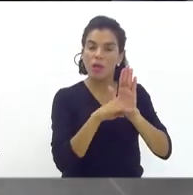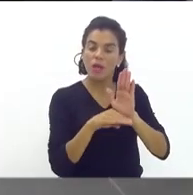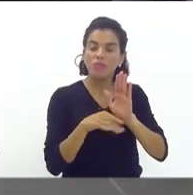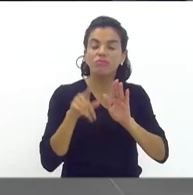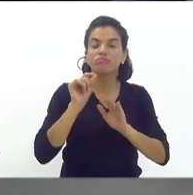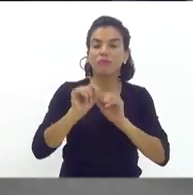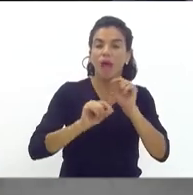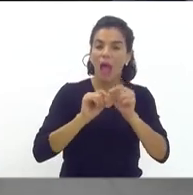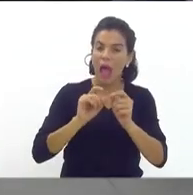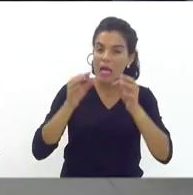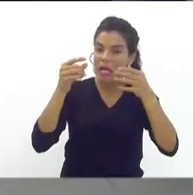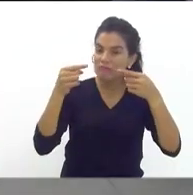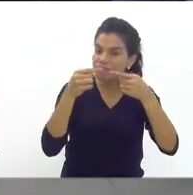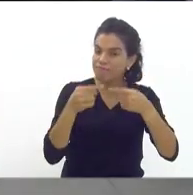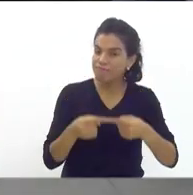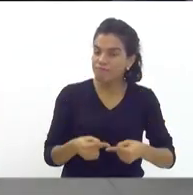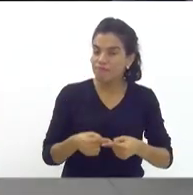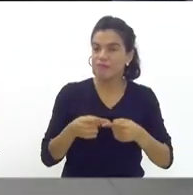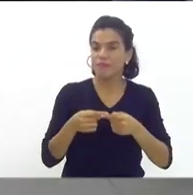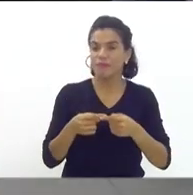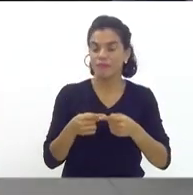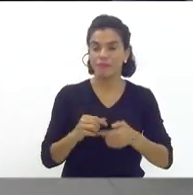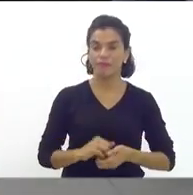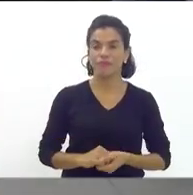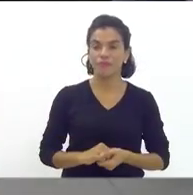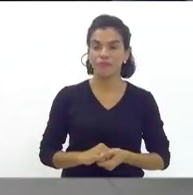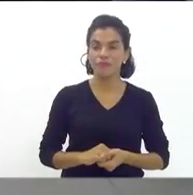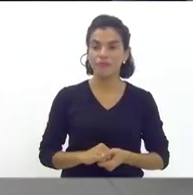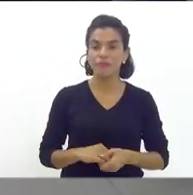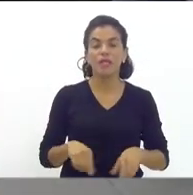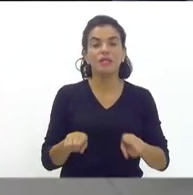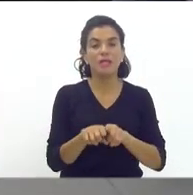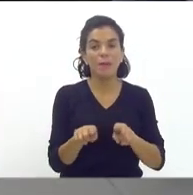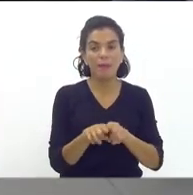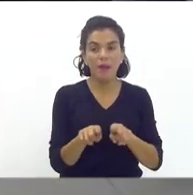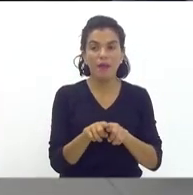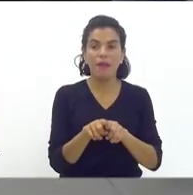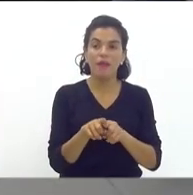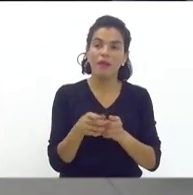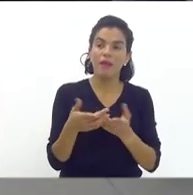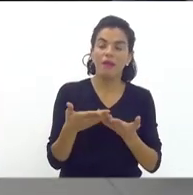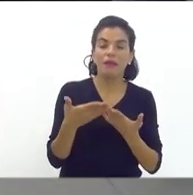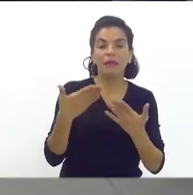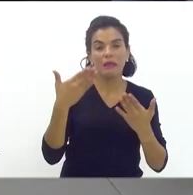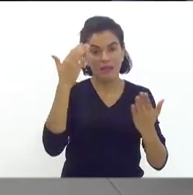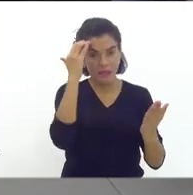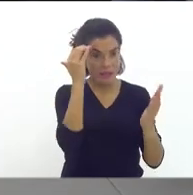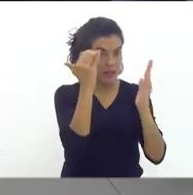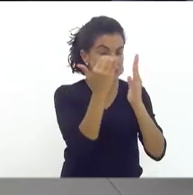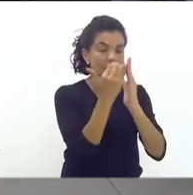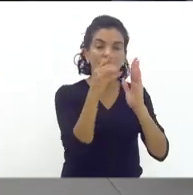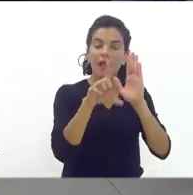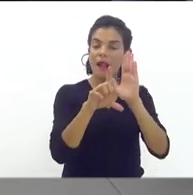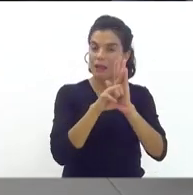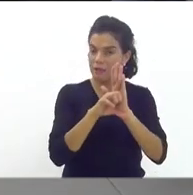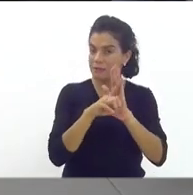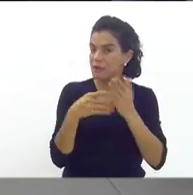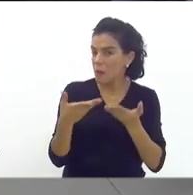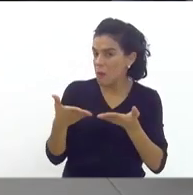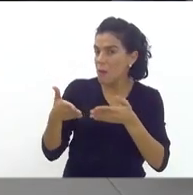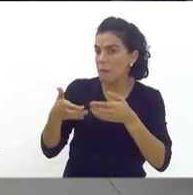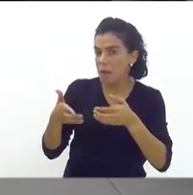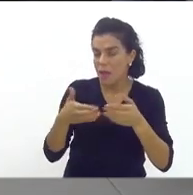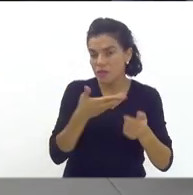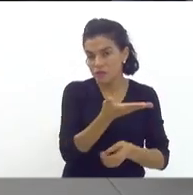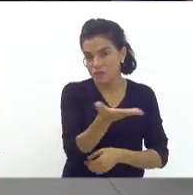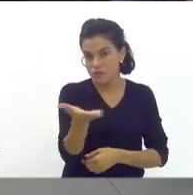garantindo regularidade e continuidade e deliberar conta interpretação das normas legais então eu peço que os senhores